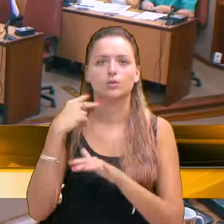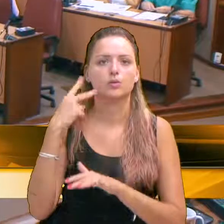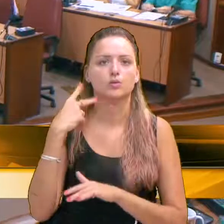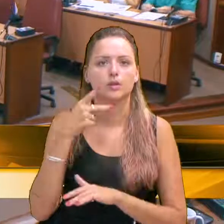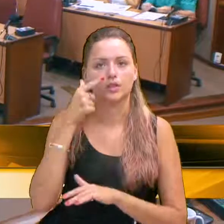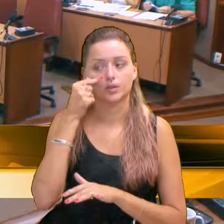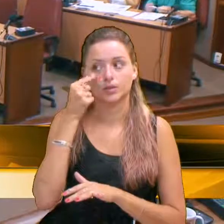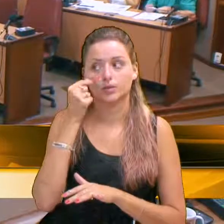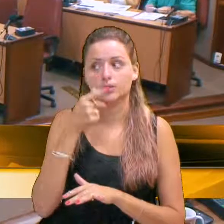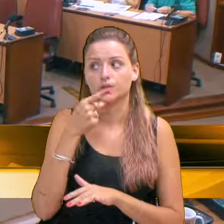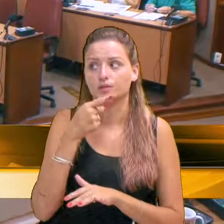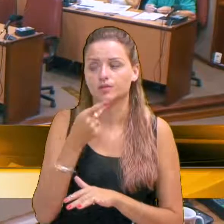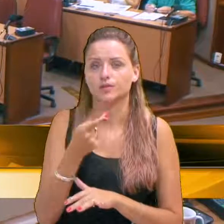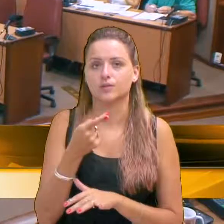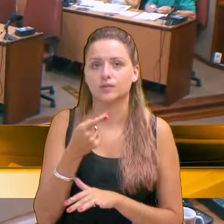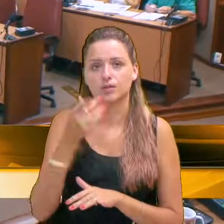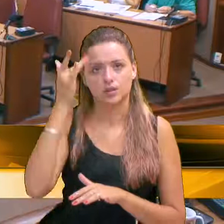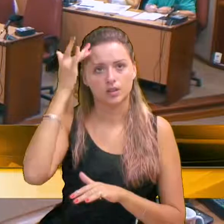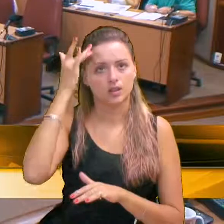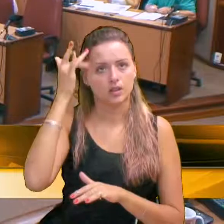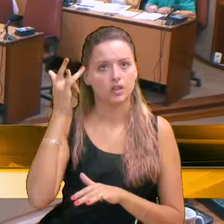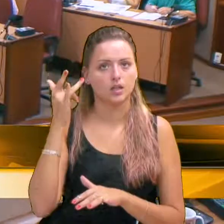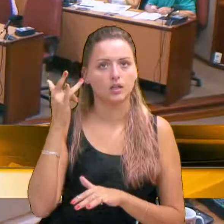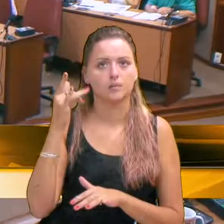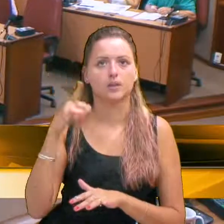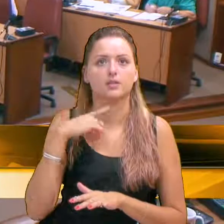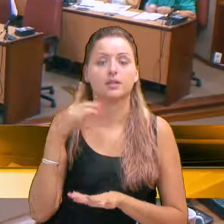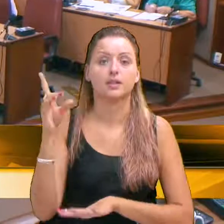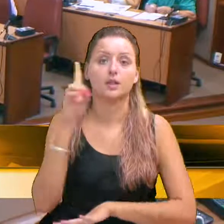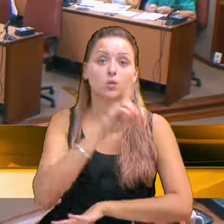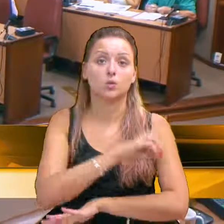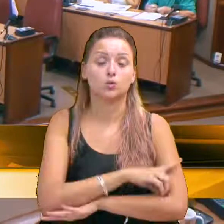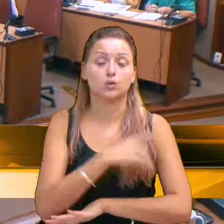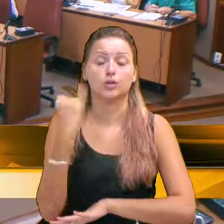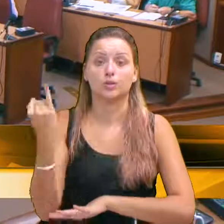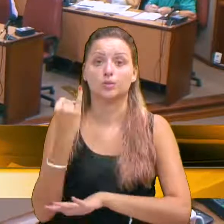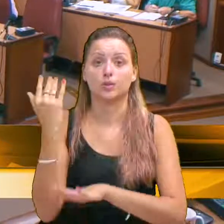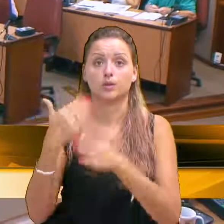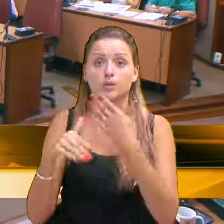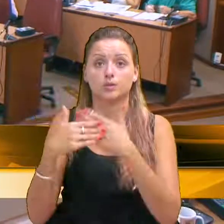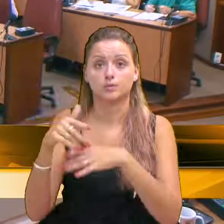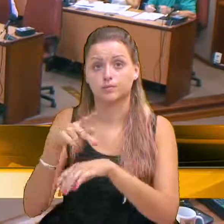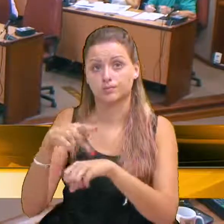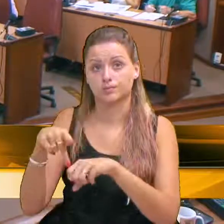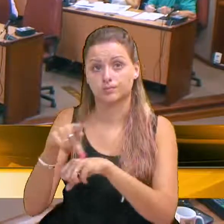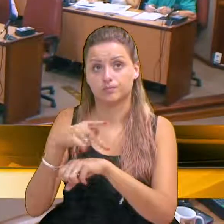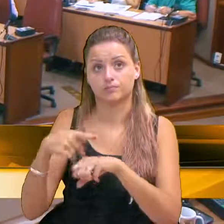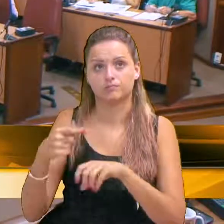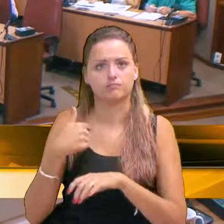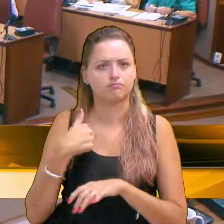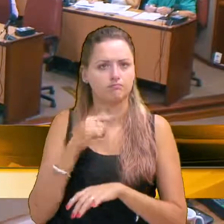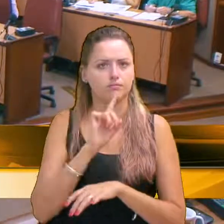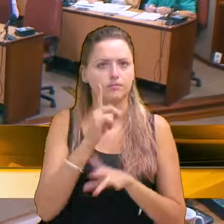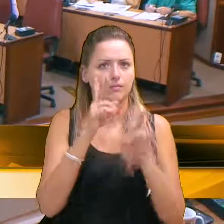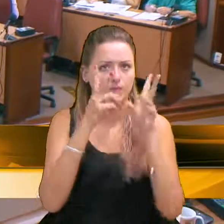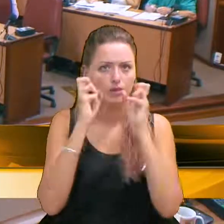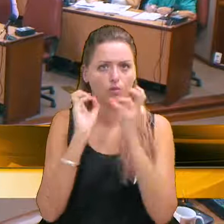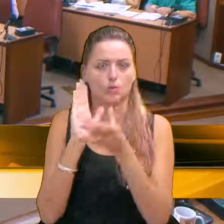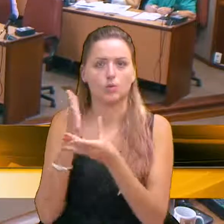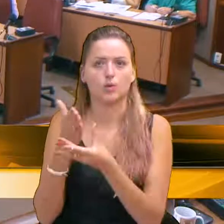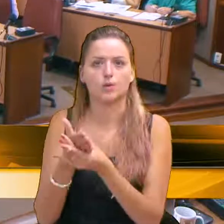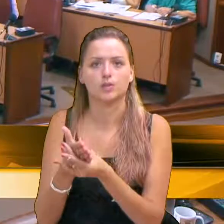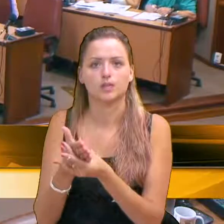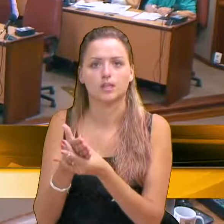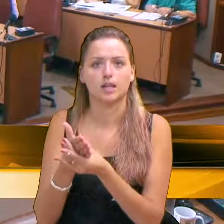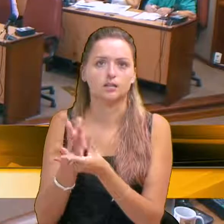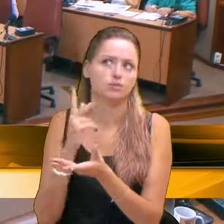colocou. Amanhã nós teremos um dia muito decisivo para o Brasil e eu não vejo esse julgamento como um